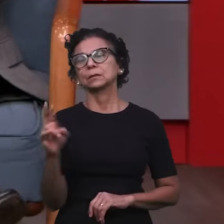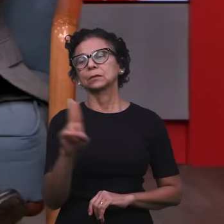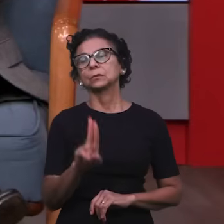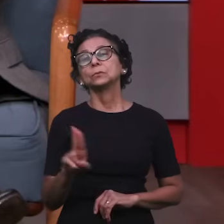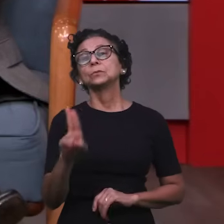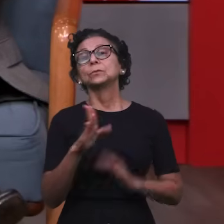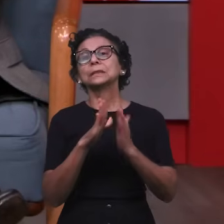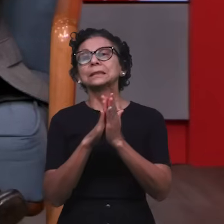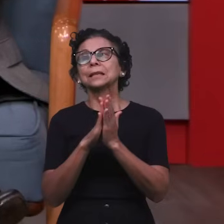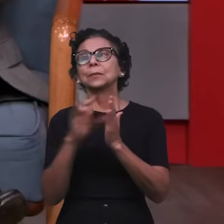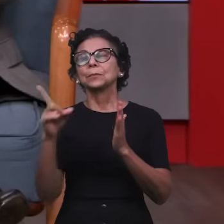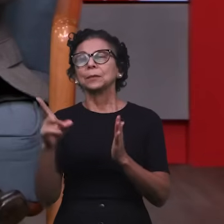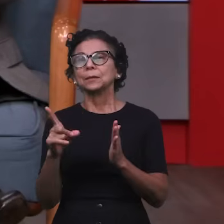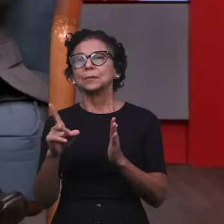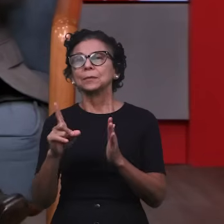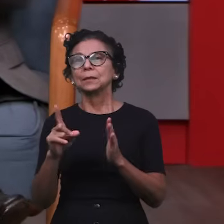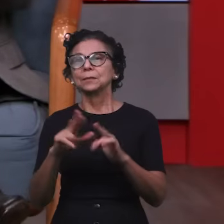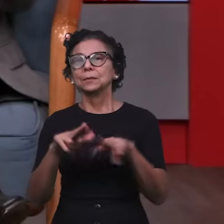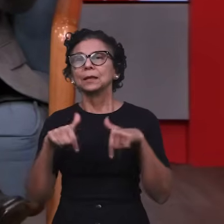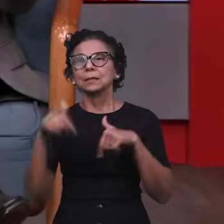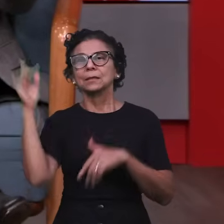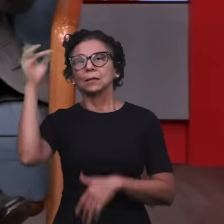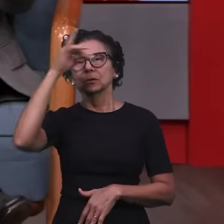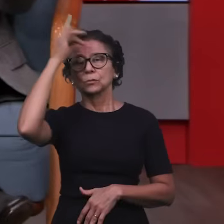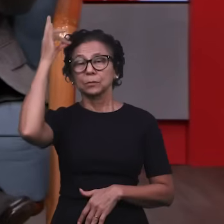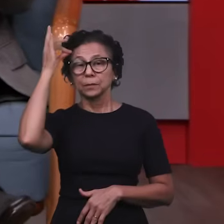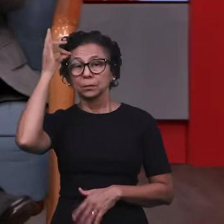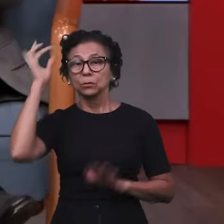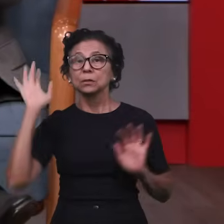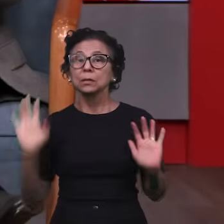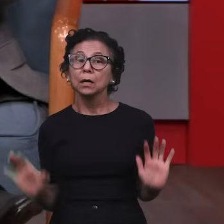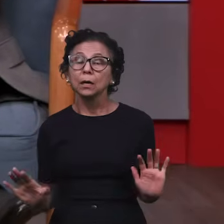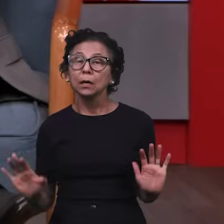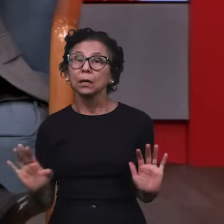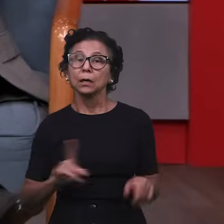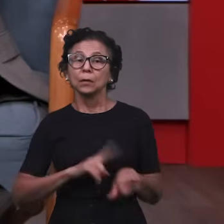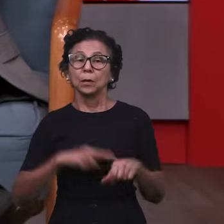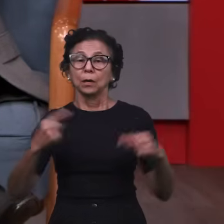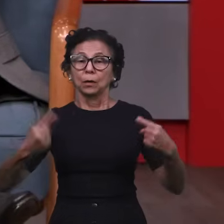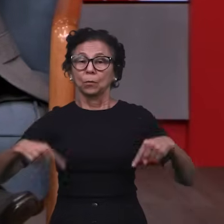da palavra nesse momento onde as oposições,